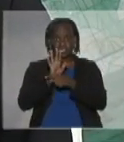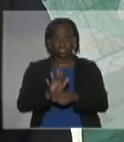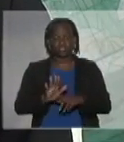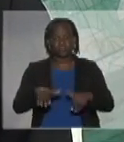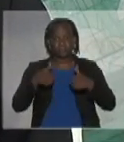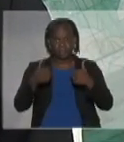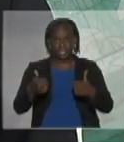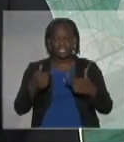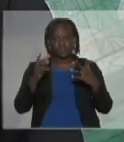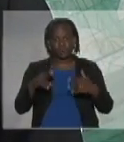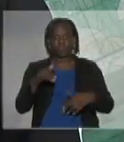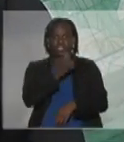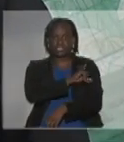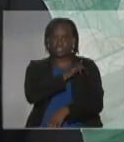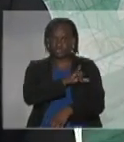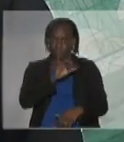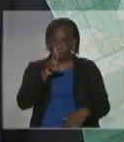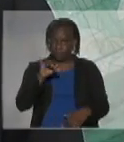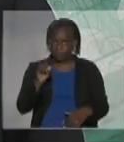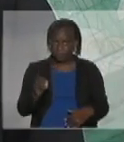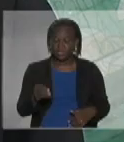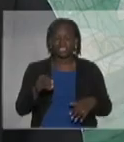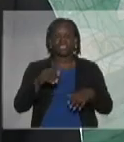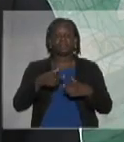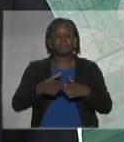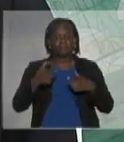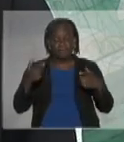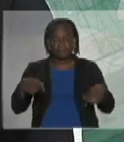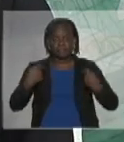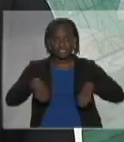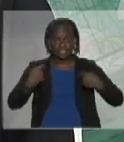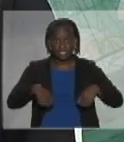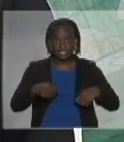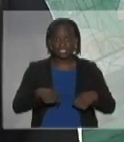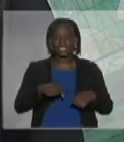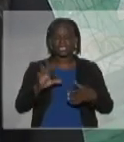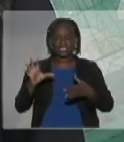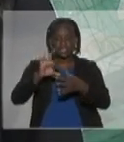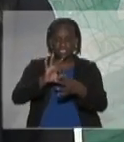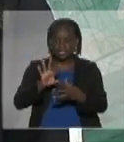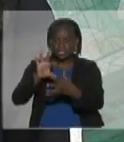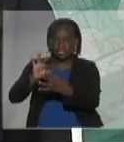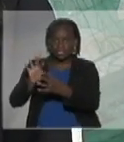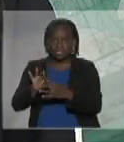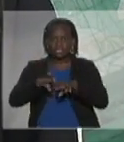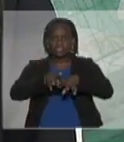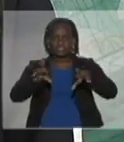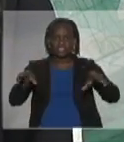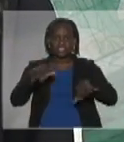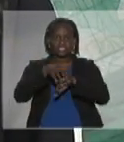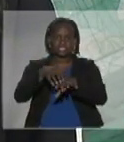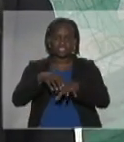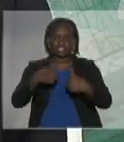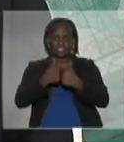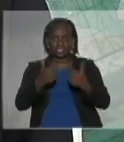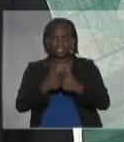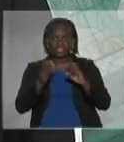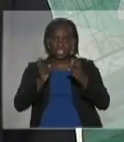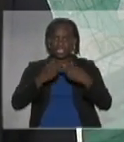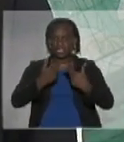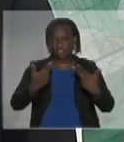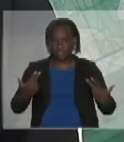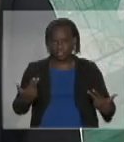vida para metrópoles como o Rio de Janeiro. E cada vez mais se faz necessária a integração entre os diferentes